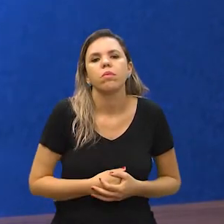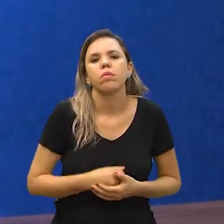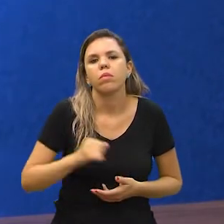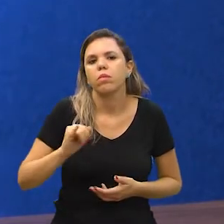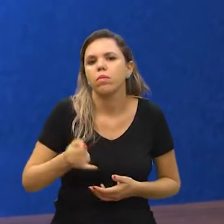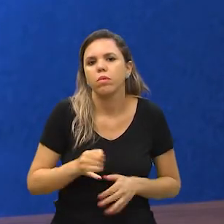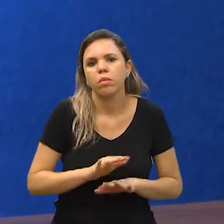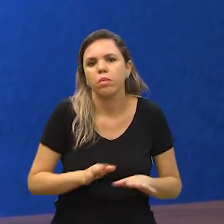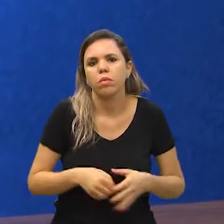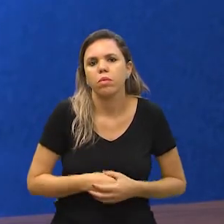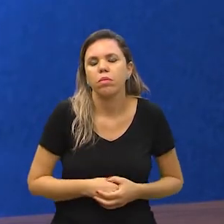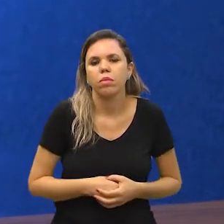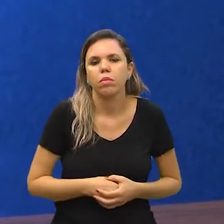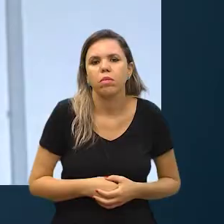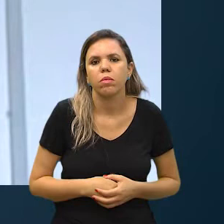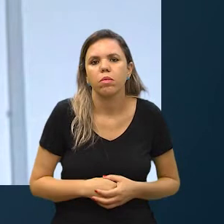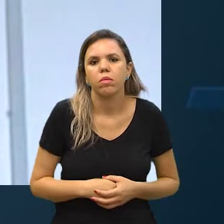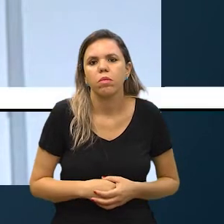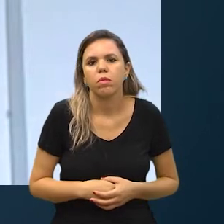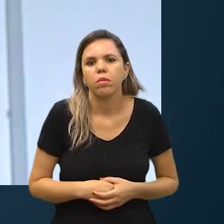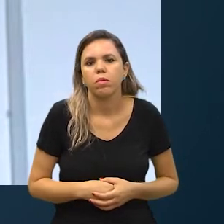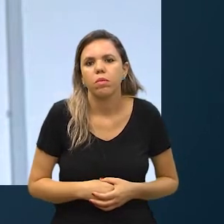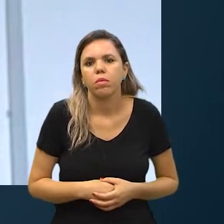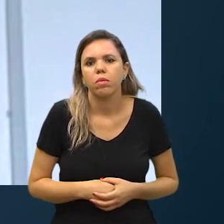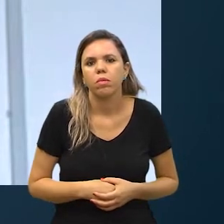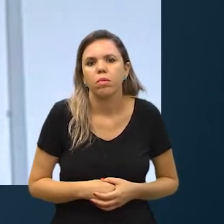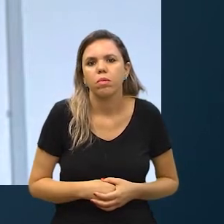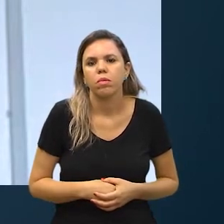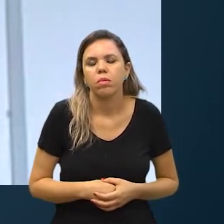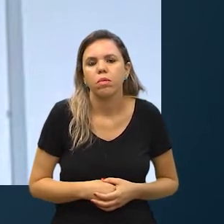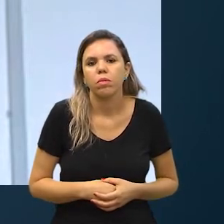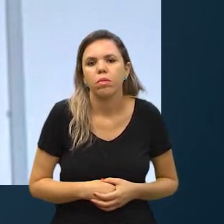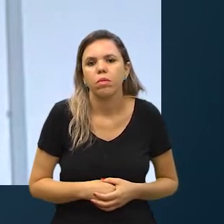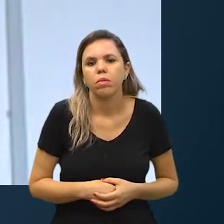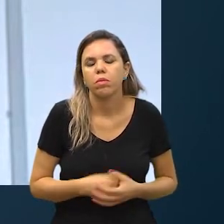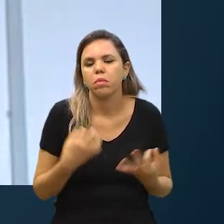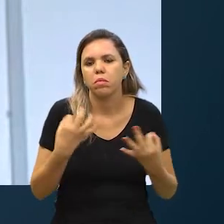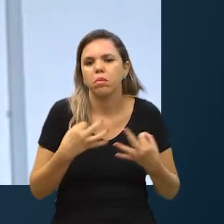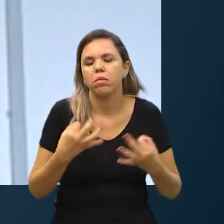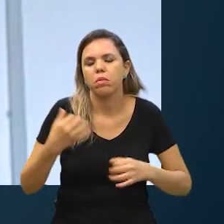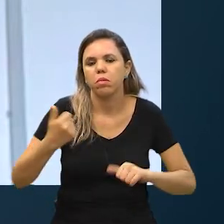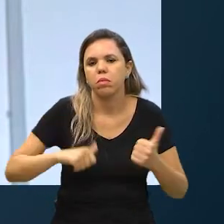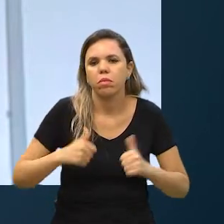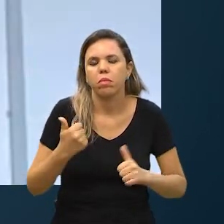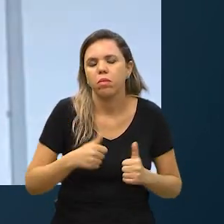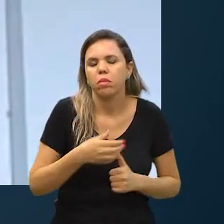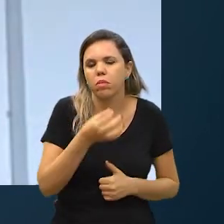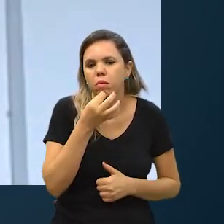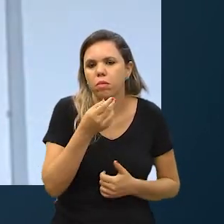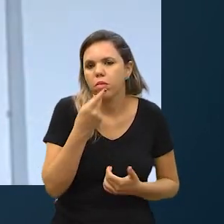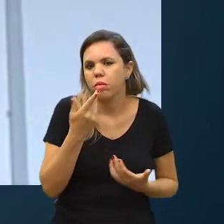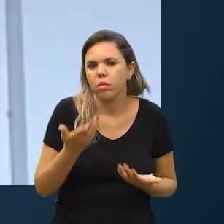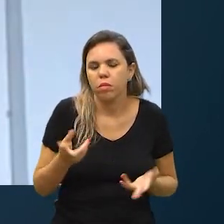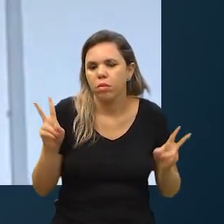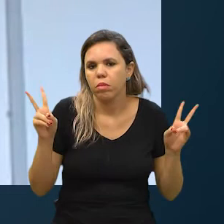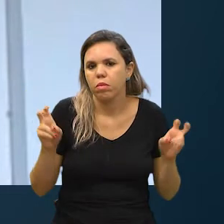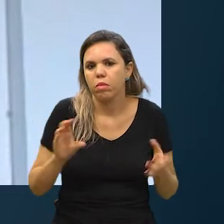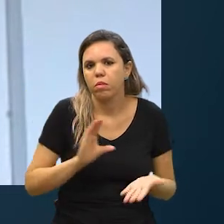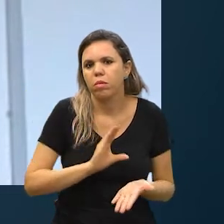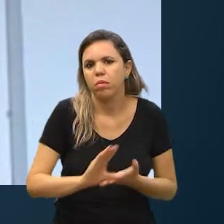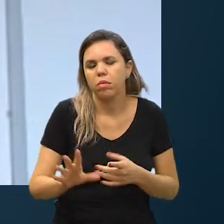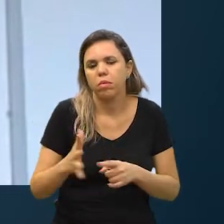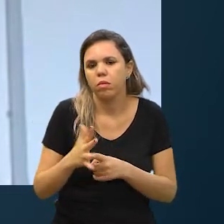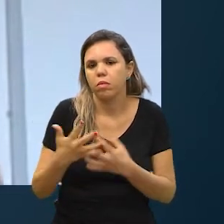tão explorado assim. Eu achei essa avaliação perfeita, assim, que você fez com relação à questão do